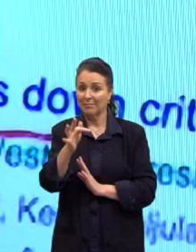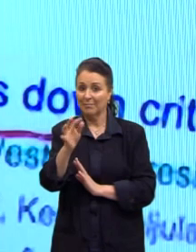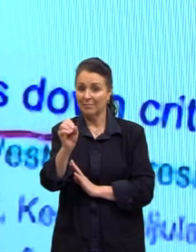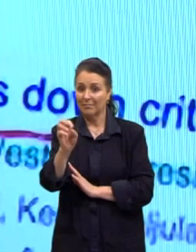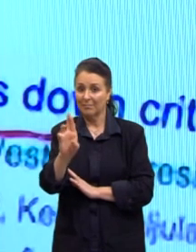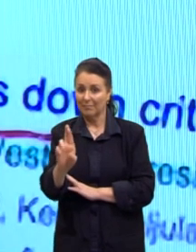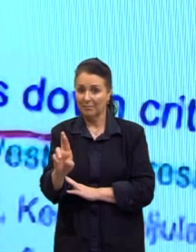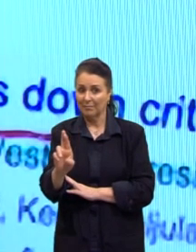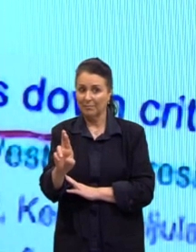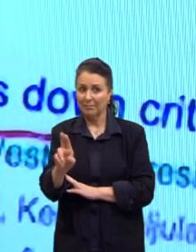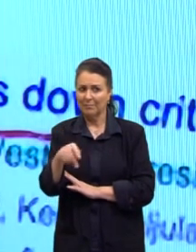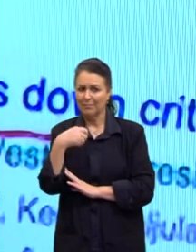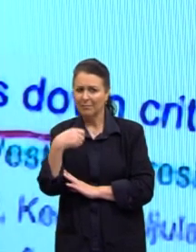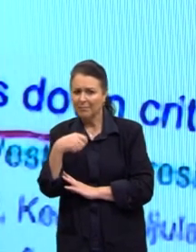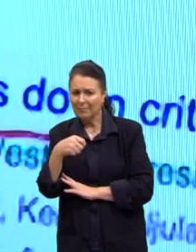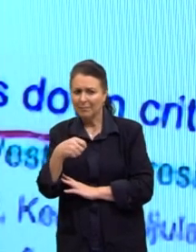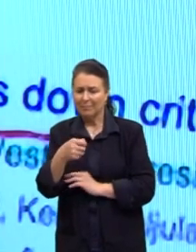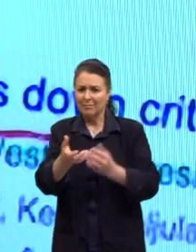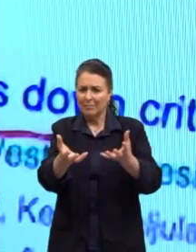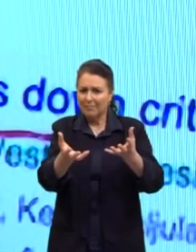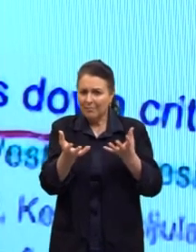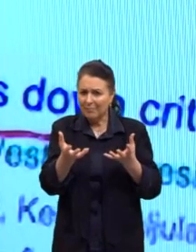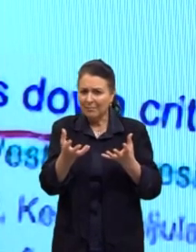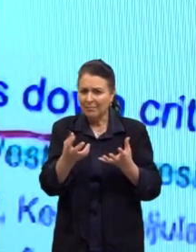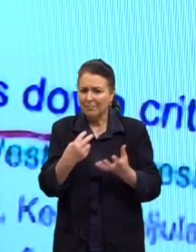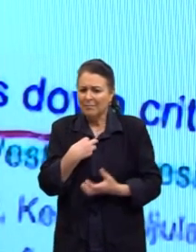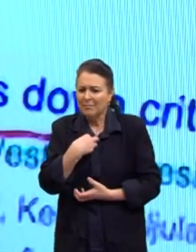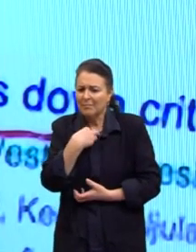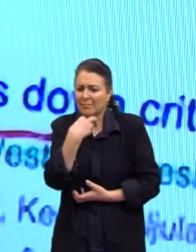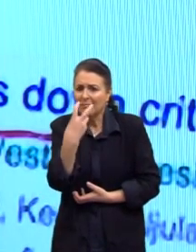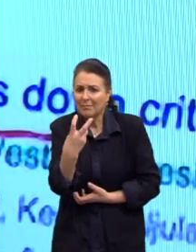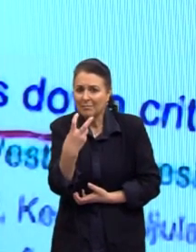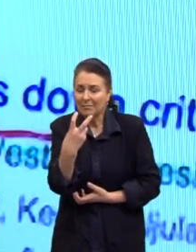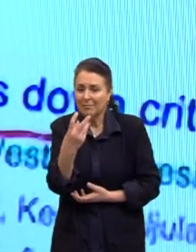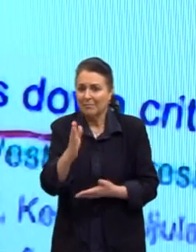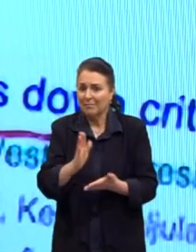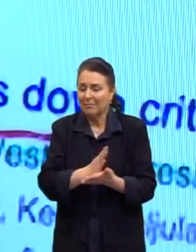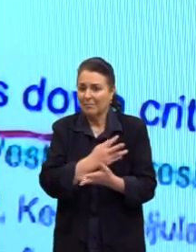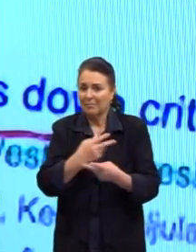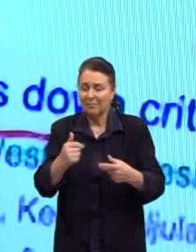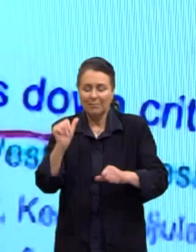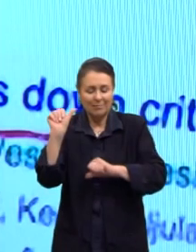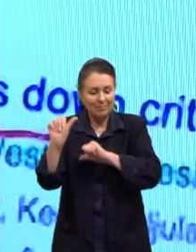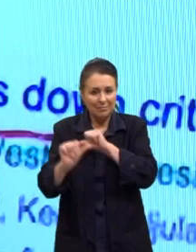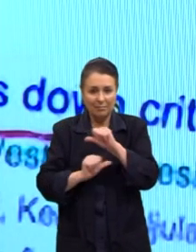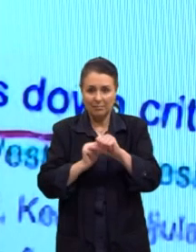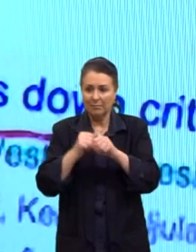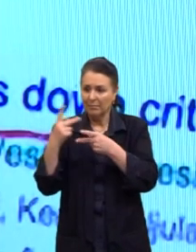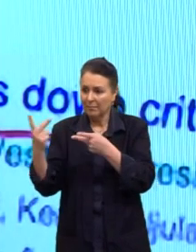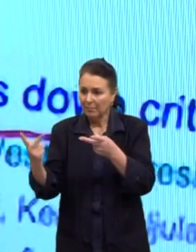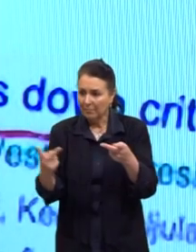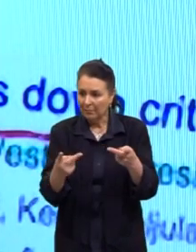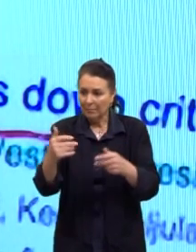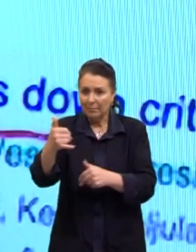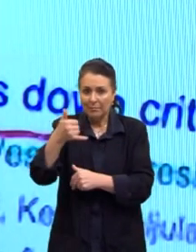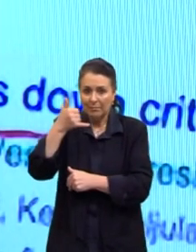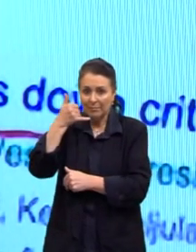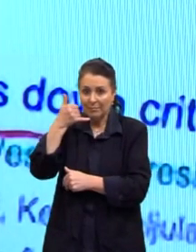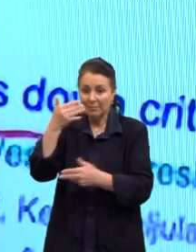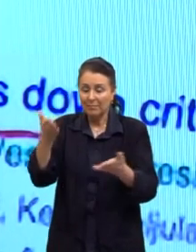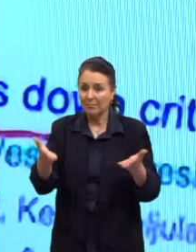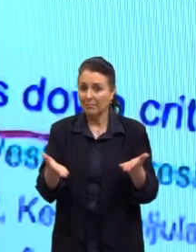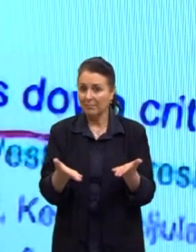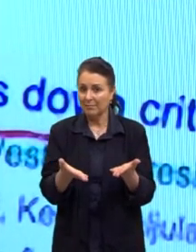precisar ou desejar alguma coisa em particular mudou completamente um era visitar o outro era telefonar e agora